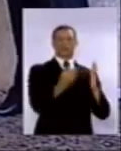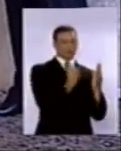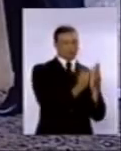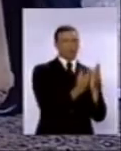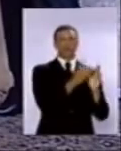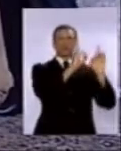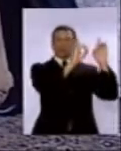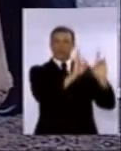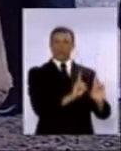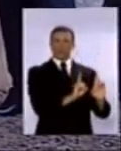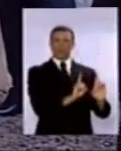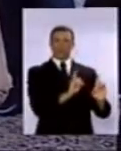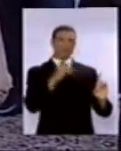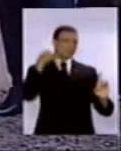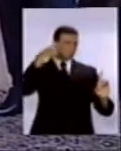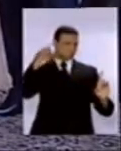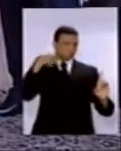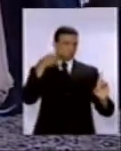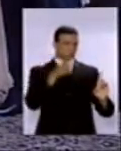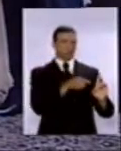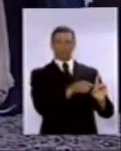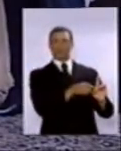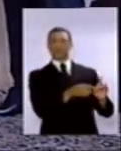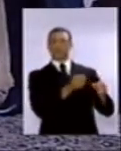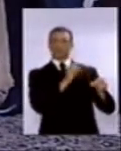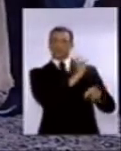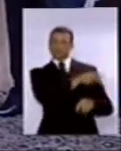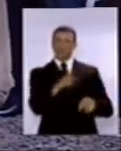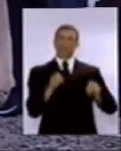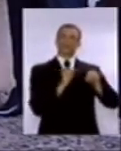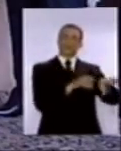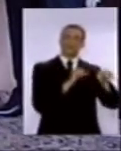na universidade do vale do rio dos sinos unisinos